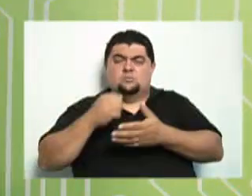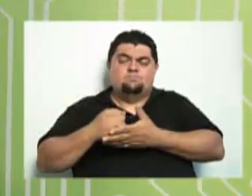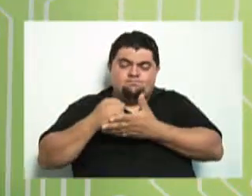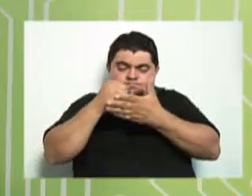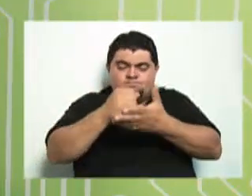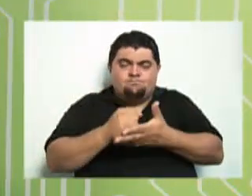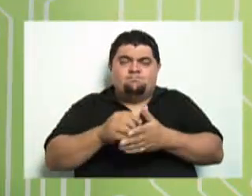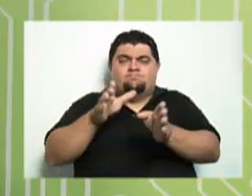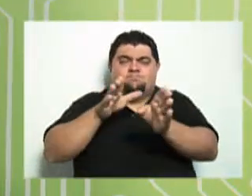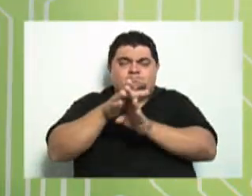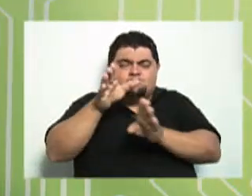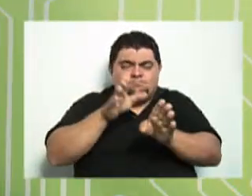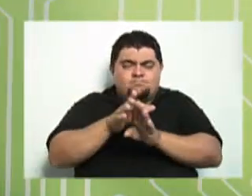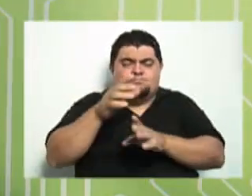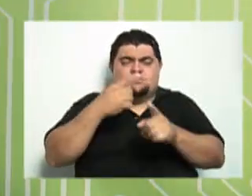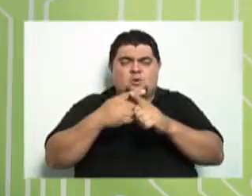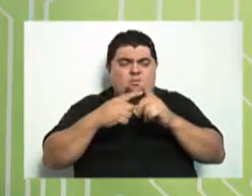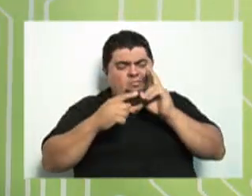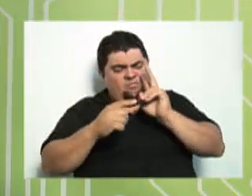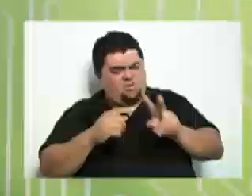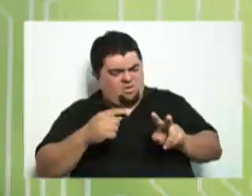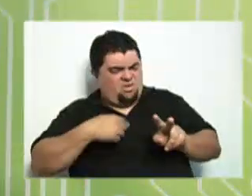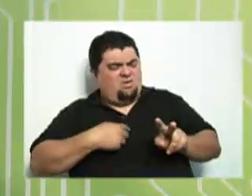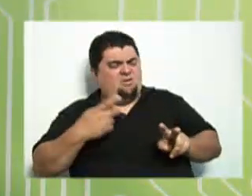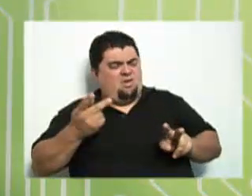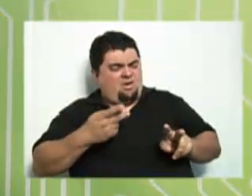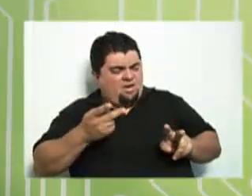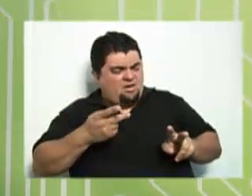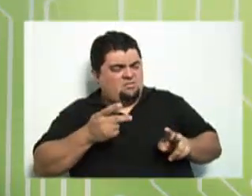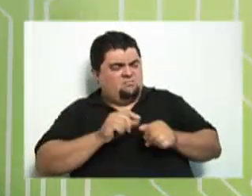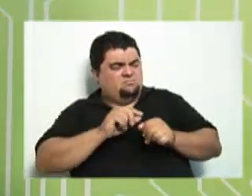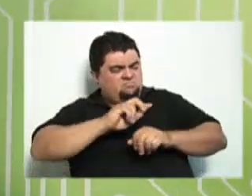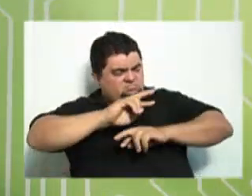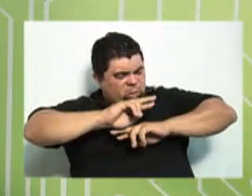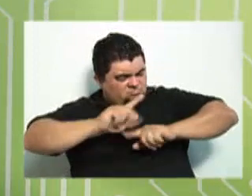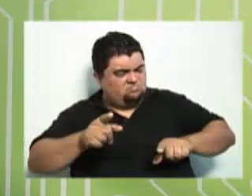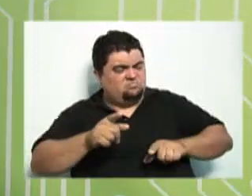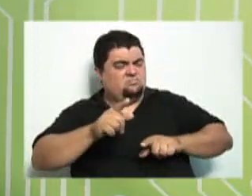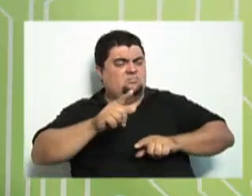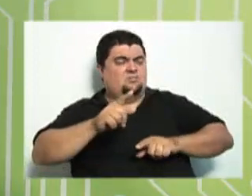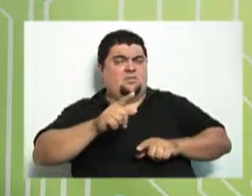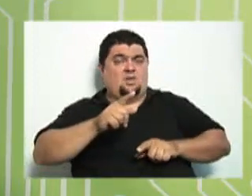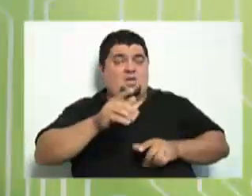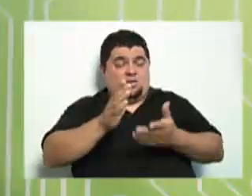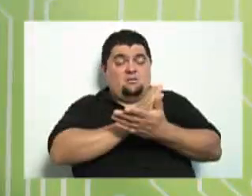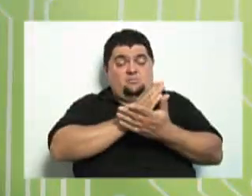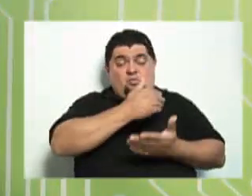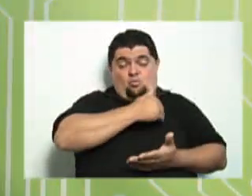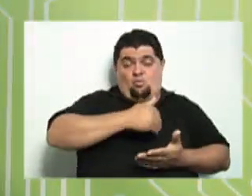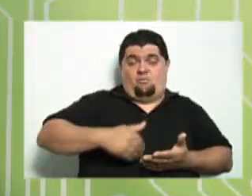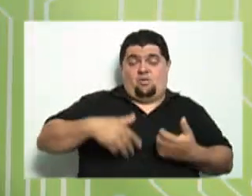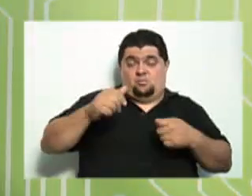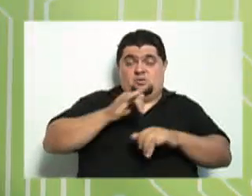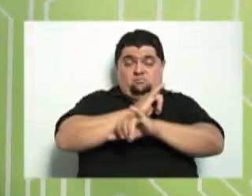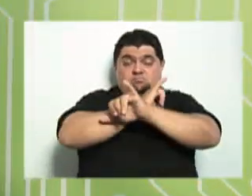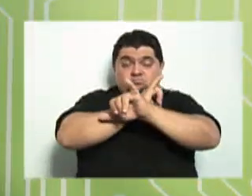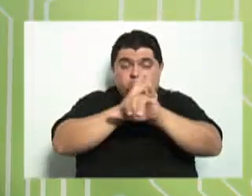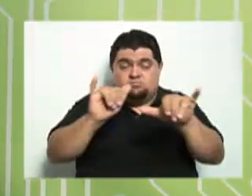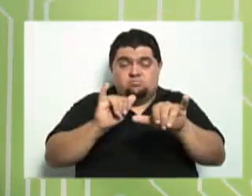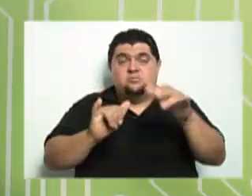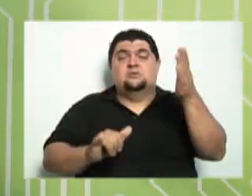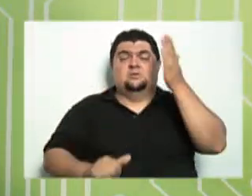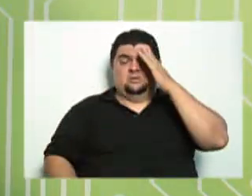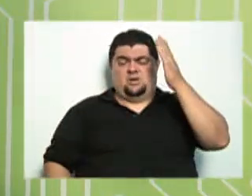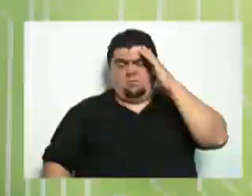buscar sempre as respostas mais ambientalmente corretas. Muitas vezes cabe ao governo fazer esse tipo de incentivo. A gente sabe